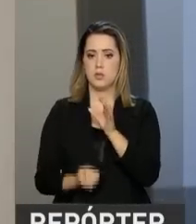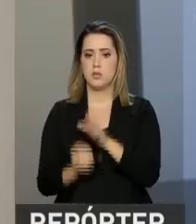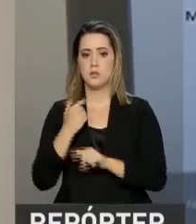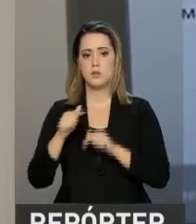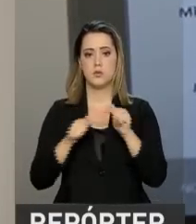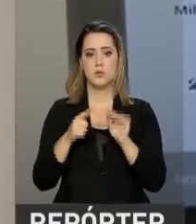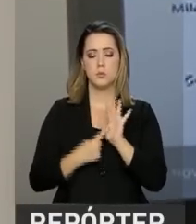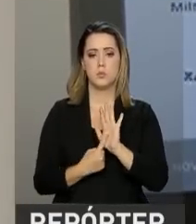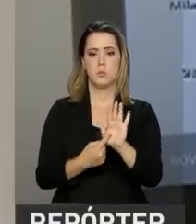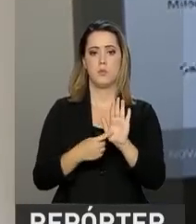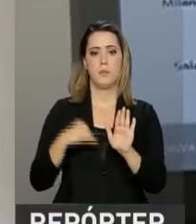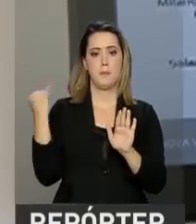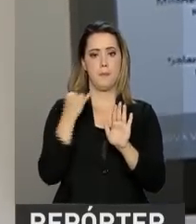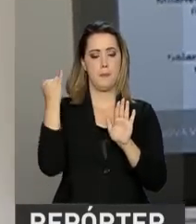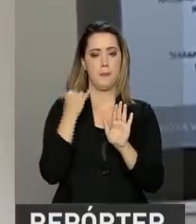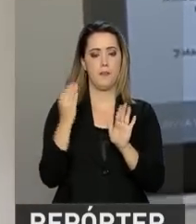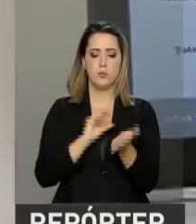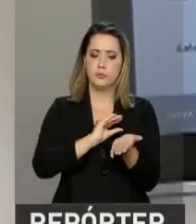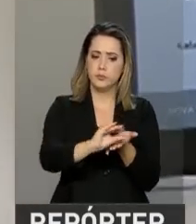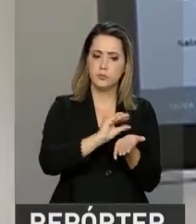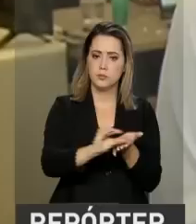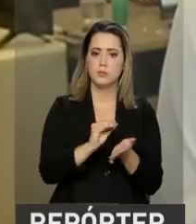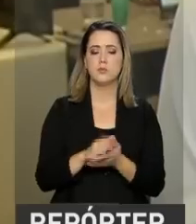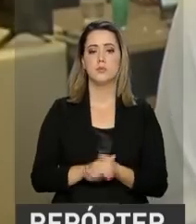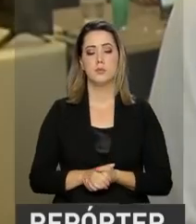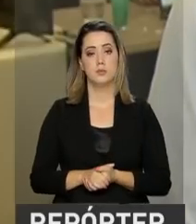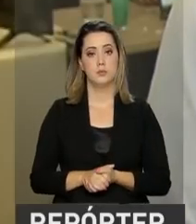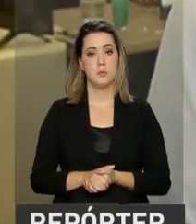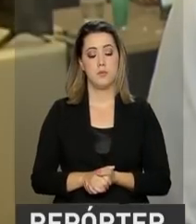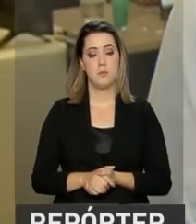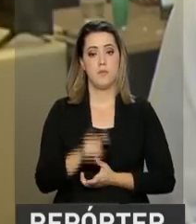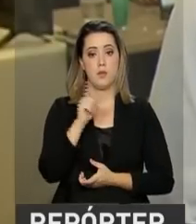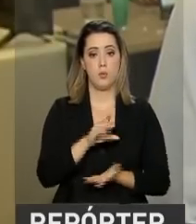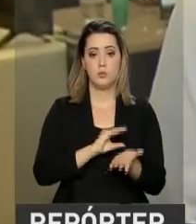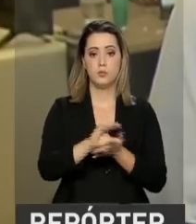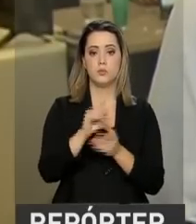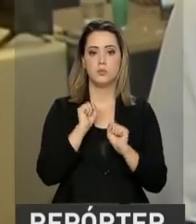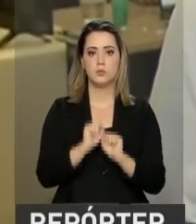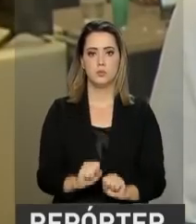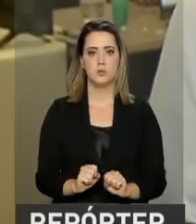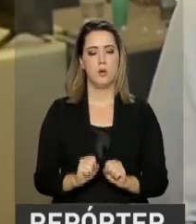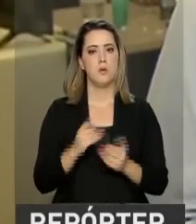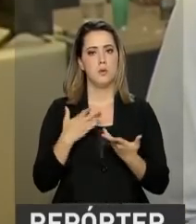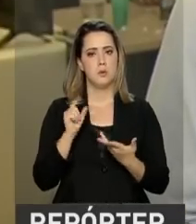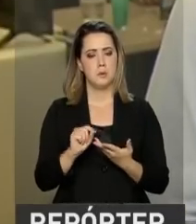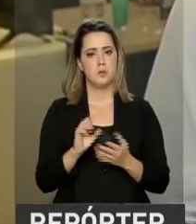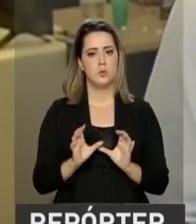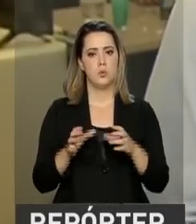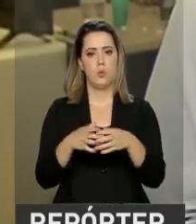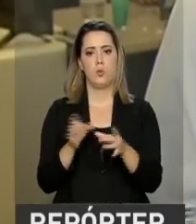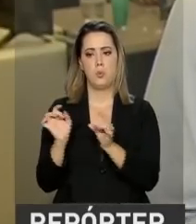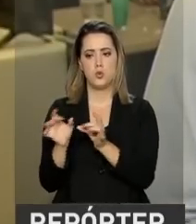empregos mostram a importância de se investir nas startups o o investimento ele te permite a a investir numa equipe